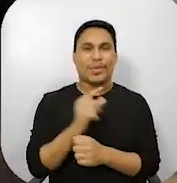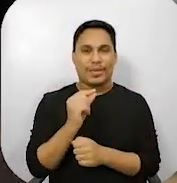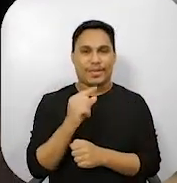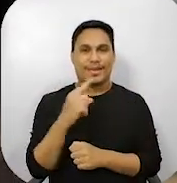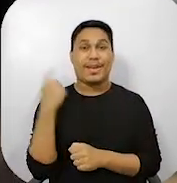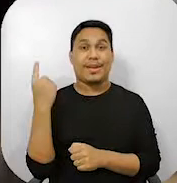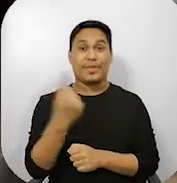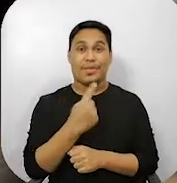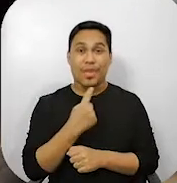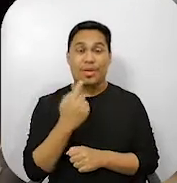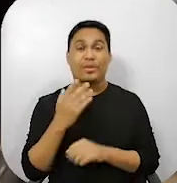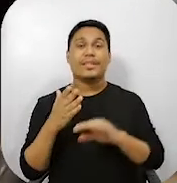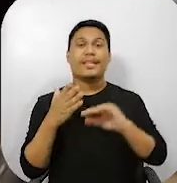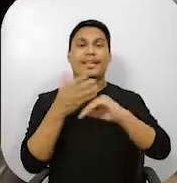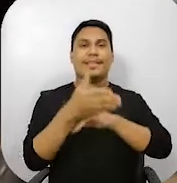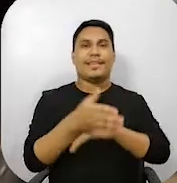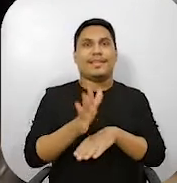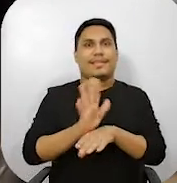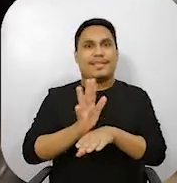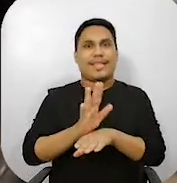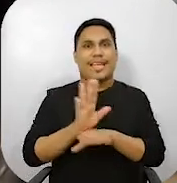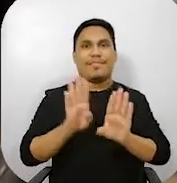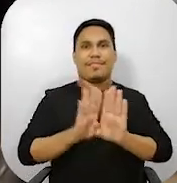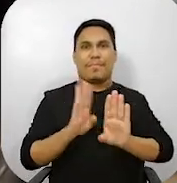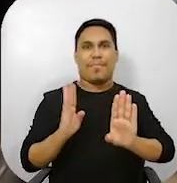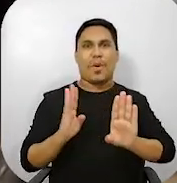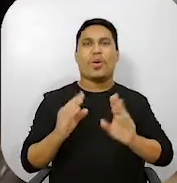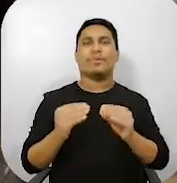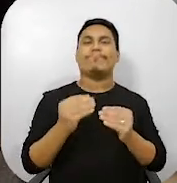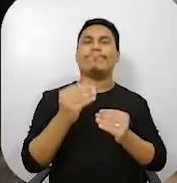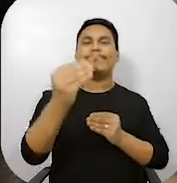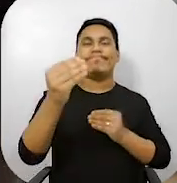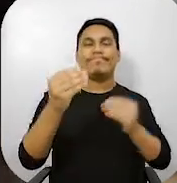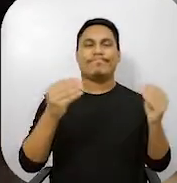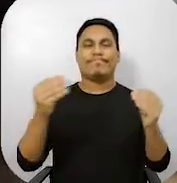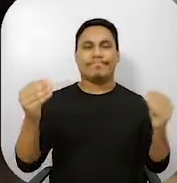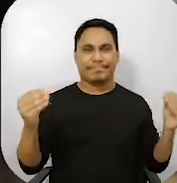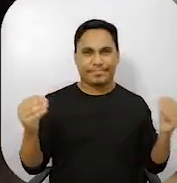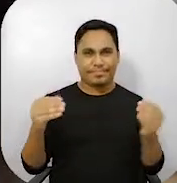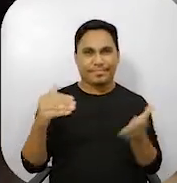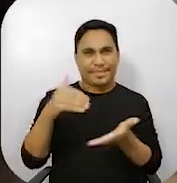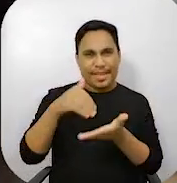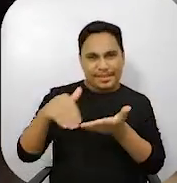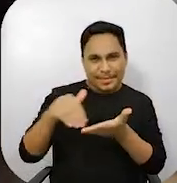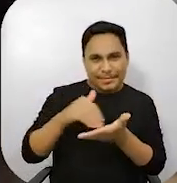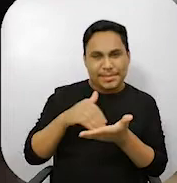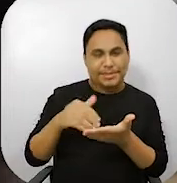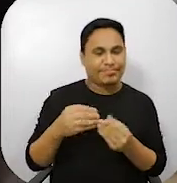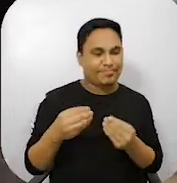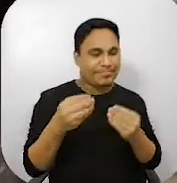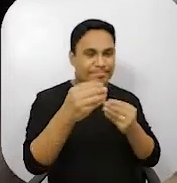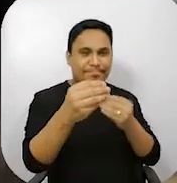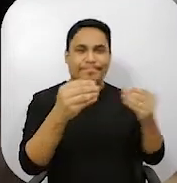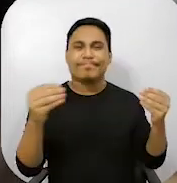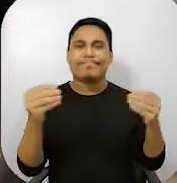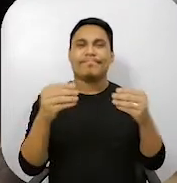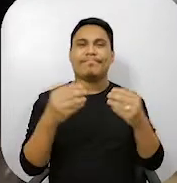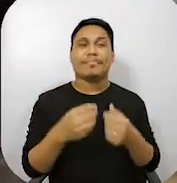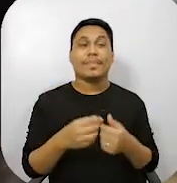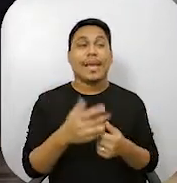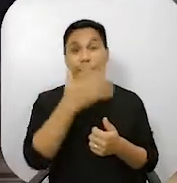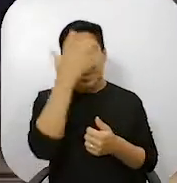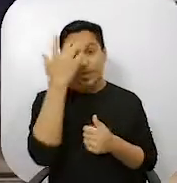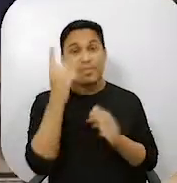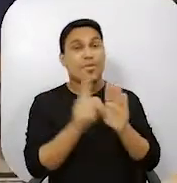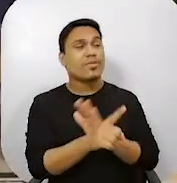porta de cinema né terminar Vá ao cinema ou da entrada e Podia sim de repente Quanto